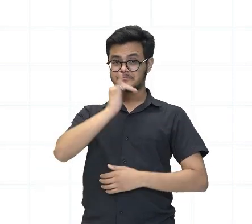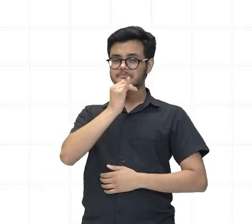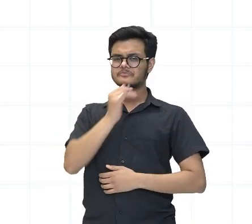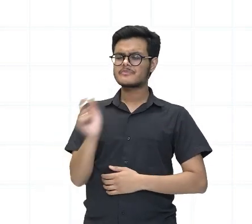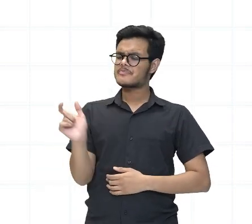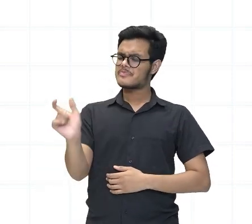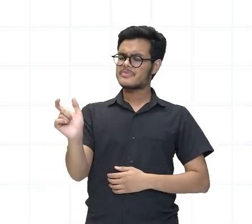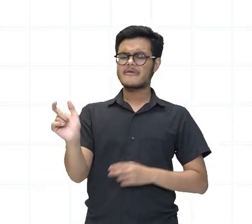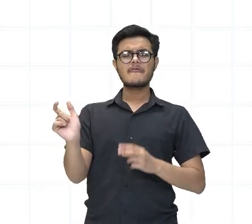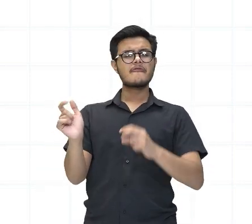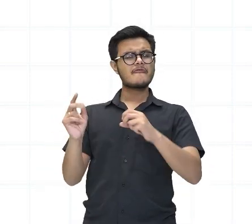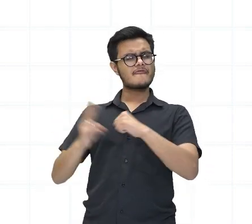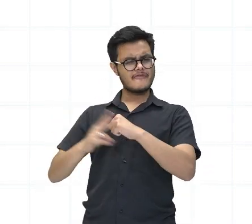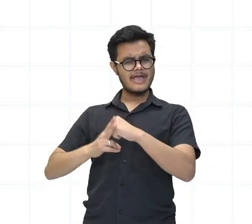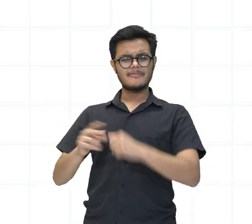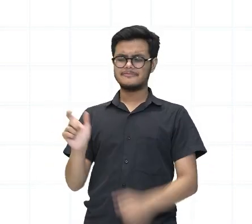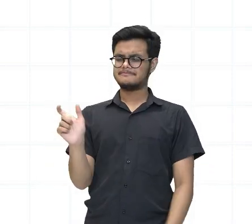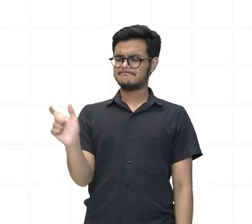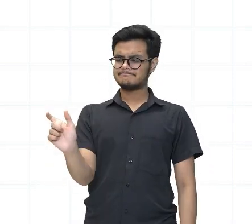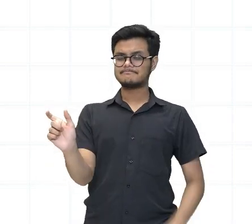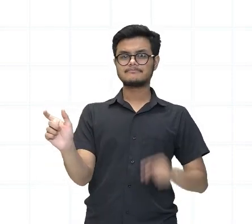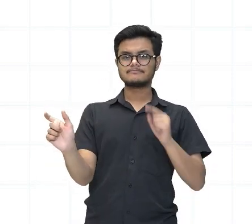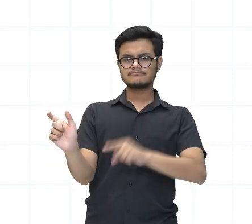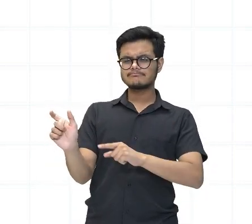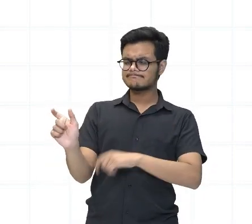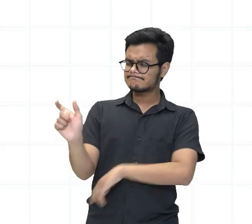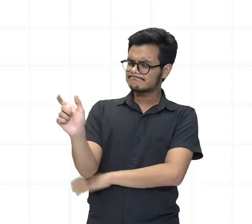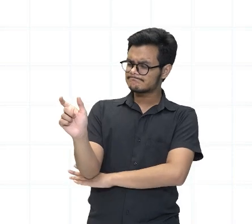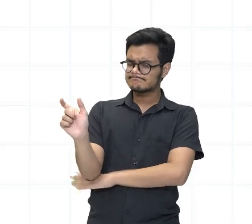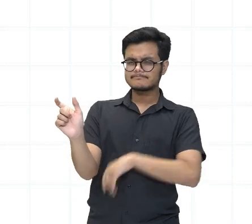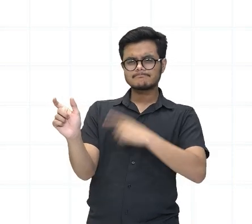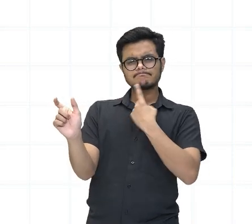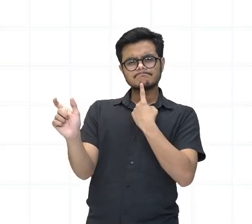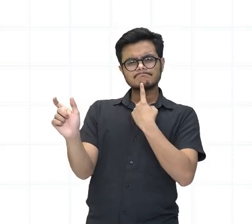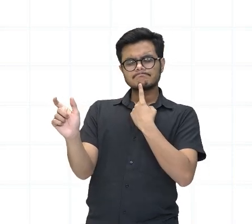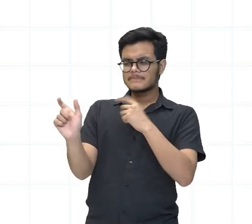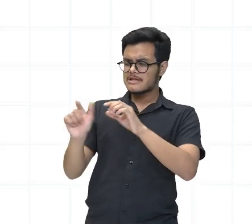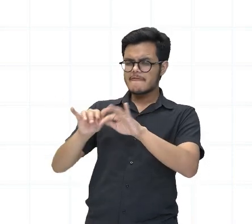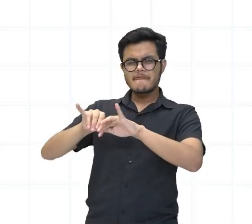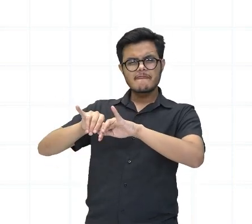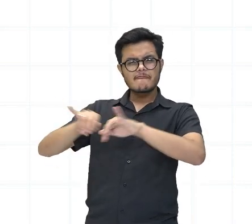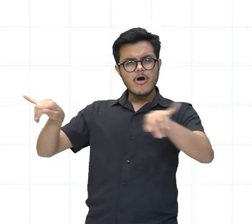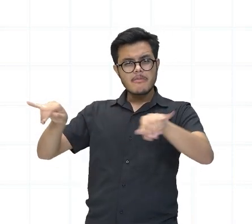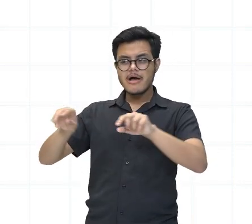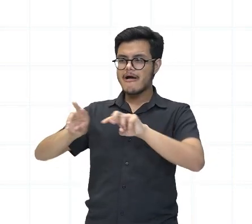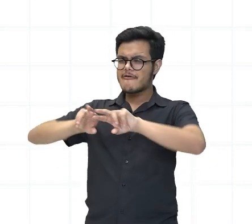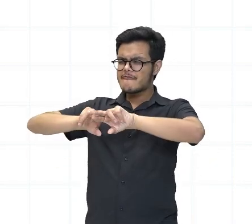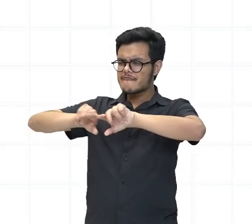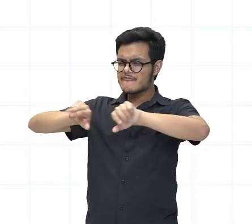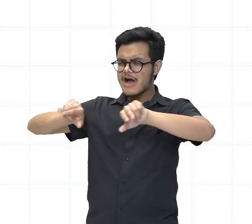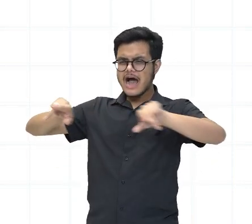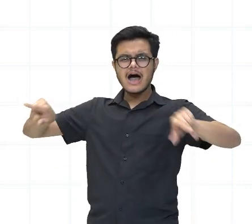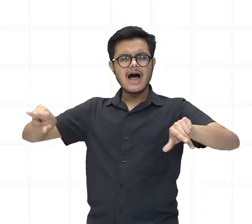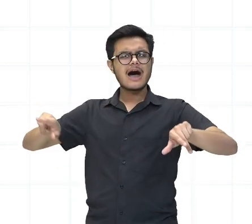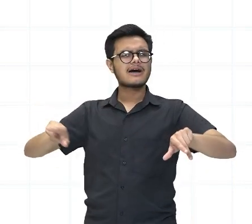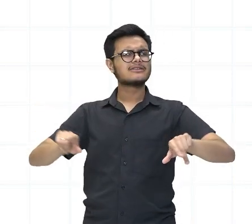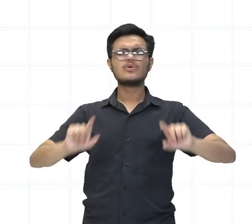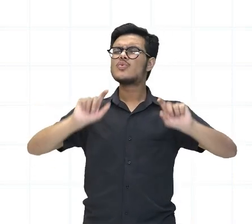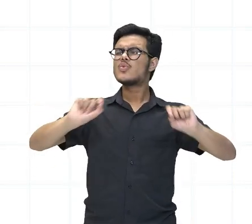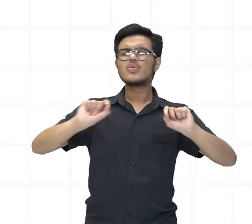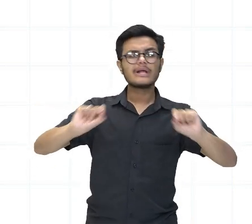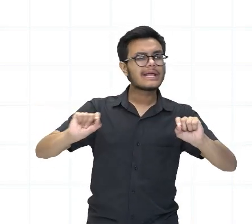uma forma de verbo ali, uma única conjugação, eu fico sabendo o que foi feito, quem